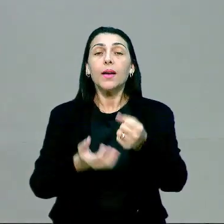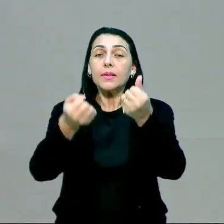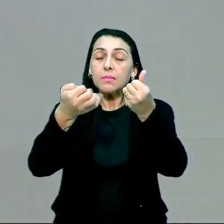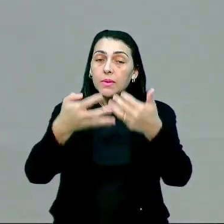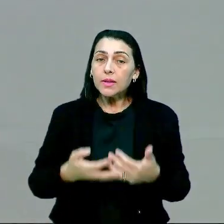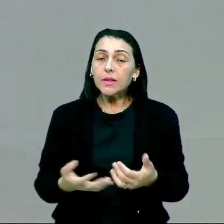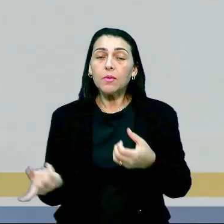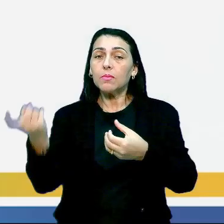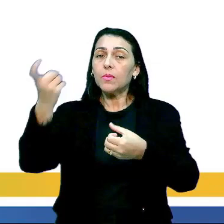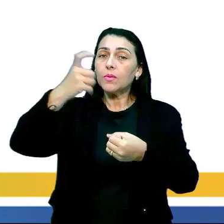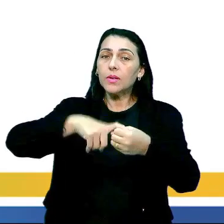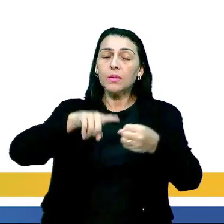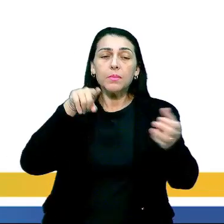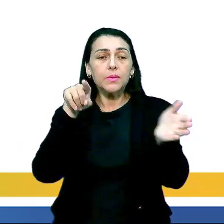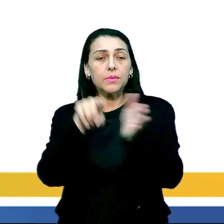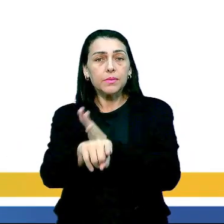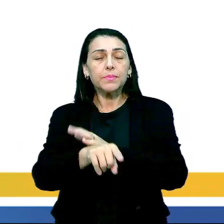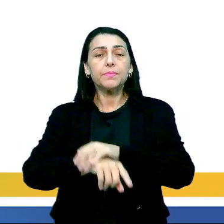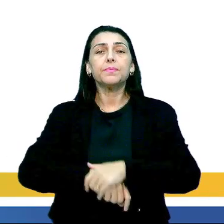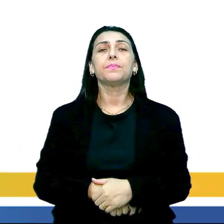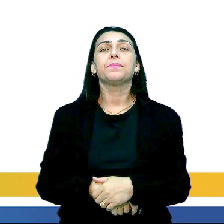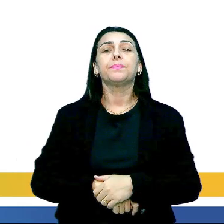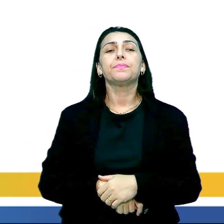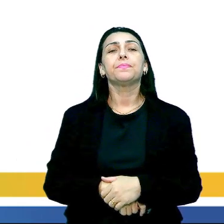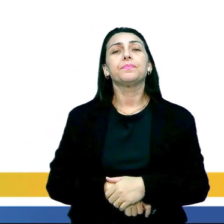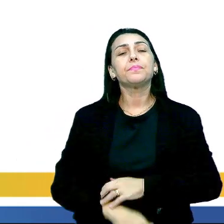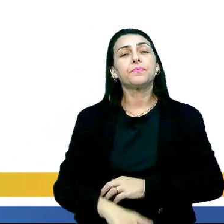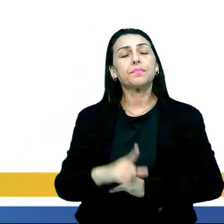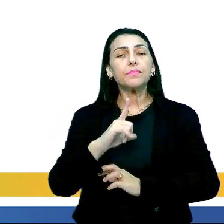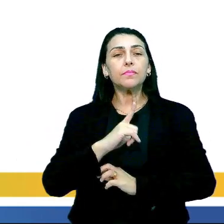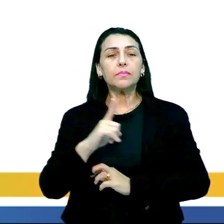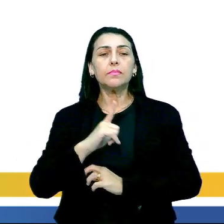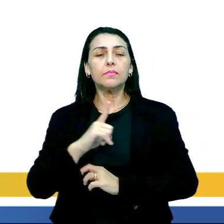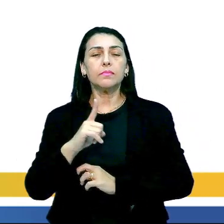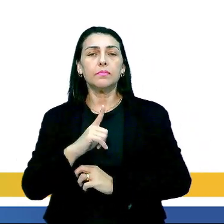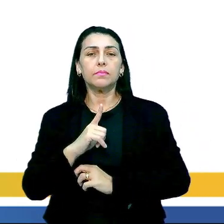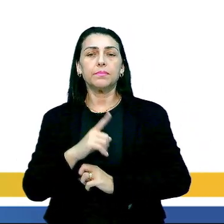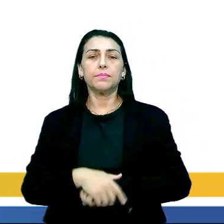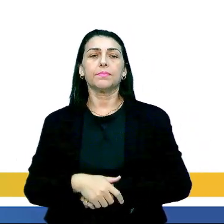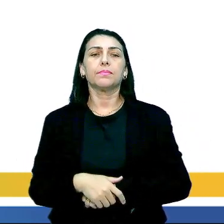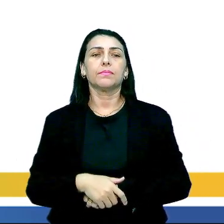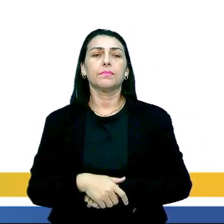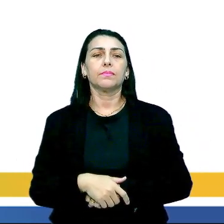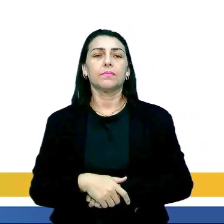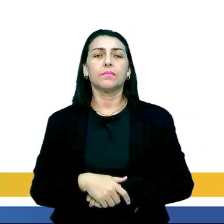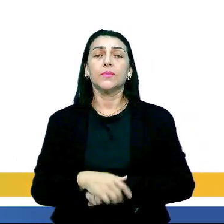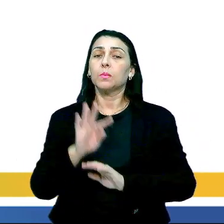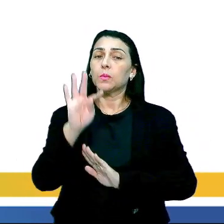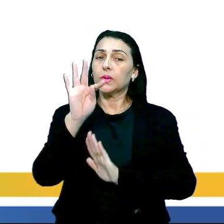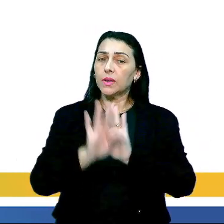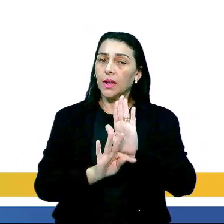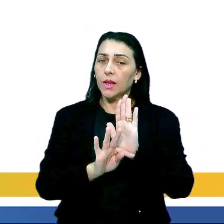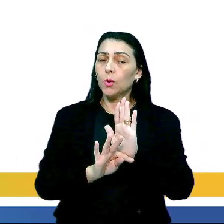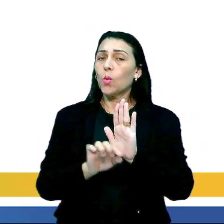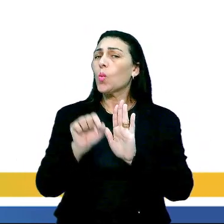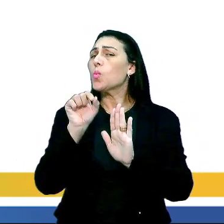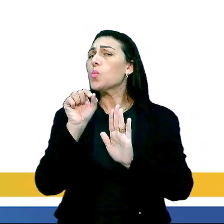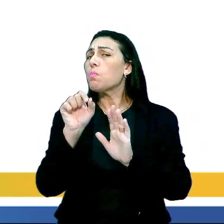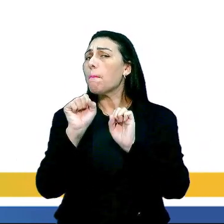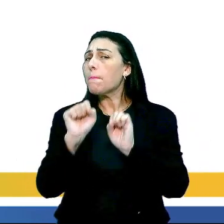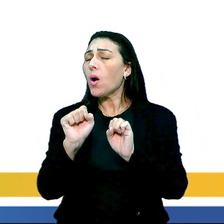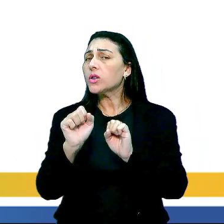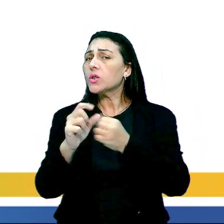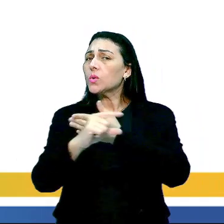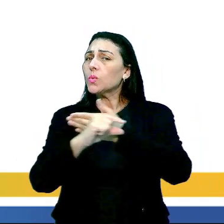vamos retornar aqui para a projeção. Nós temos aí o comando que diz assim: sobre o texto,